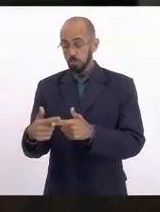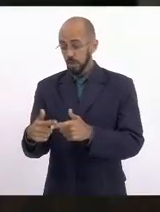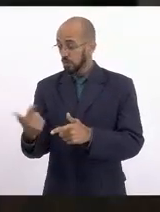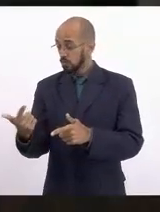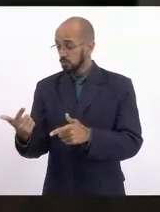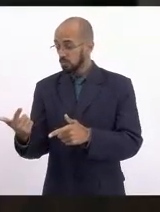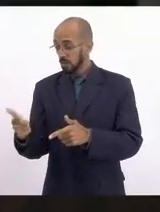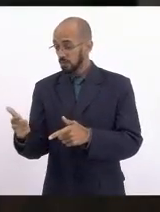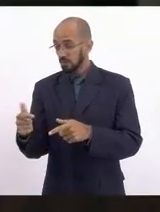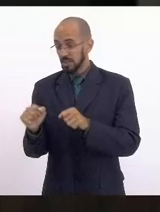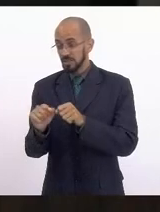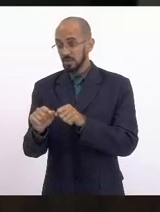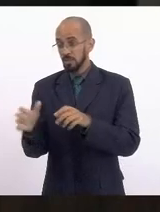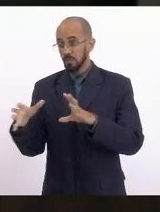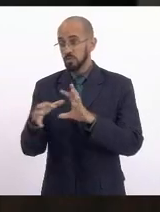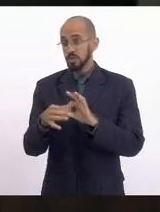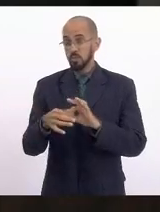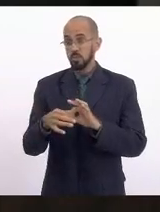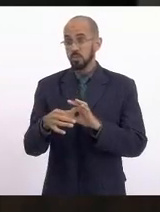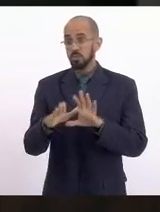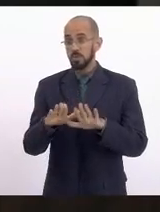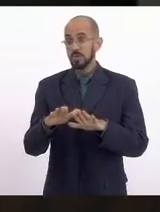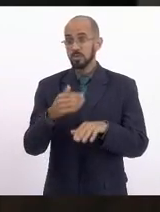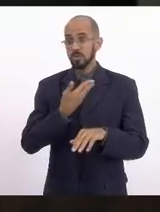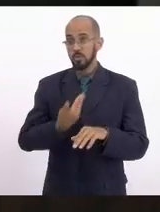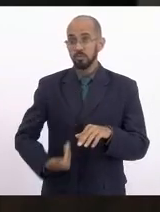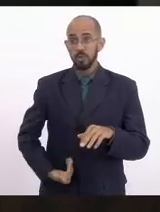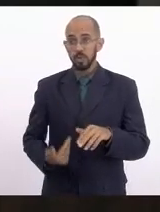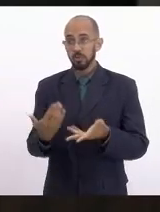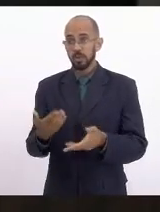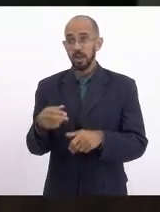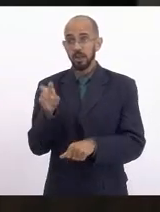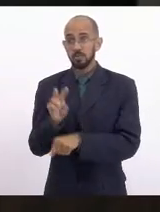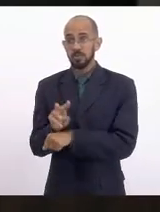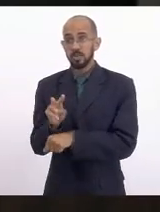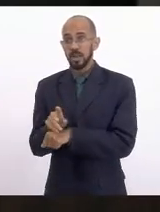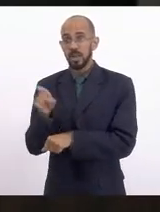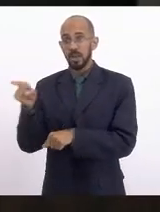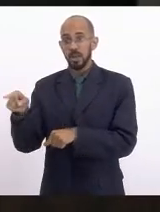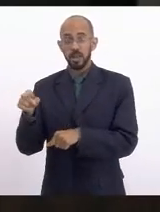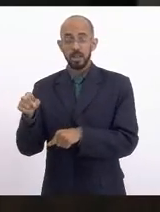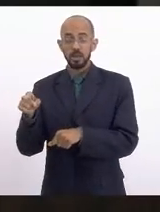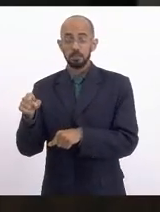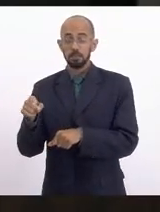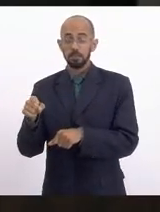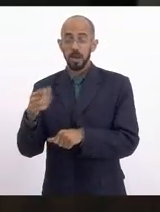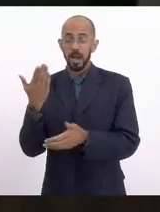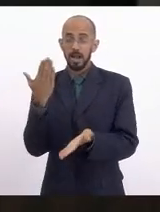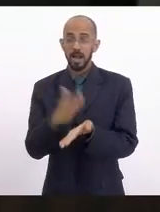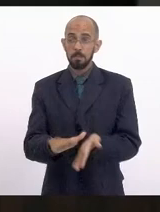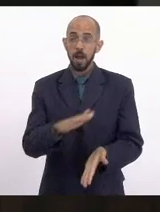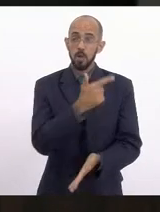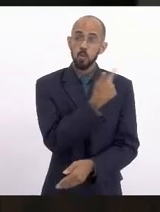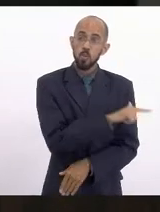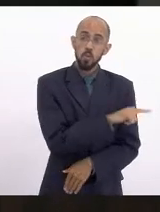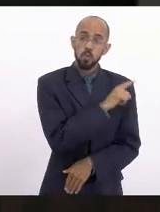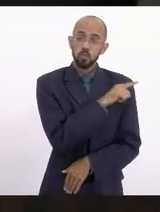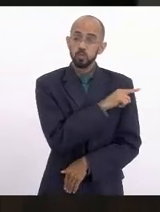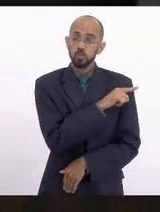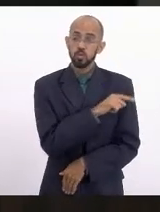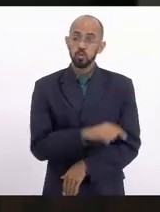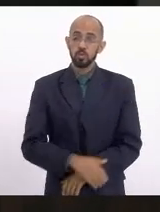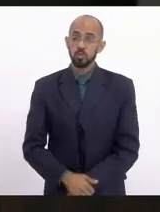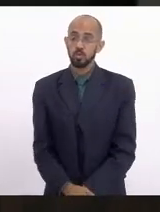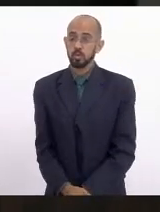dois mas mas mas mas mas o governo federal quer conceder ele com correndo predatoriamente com outro cara não dá são coisas distintas